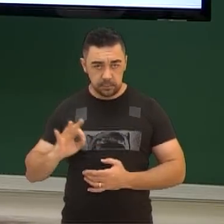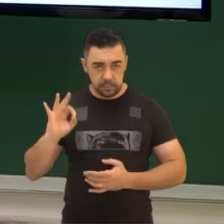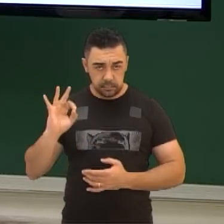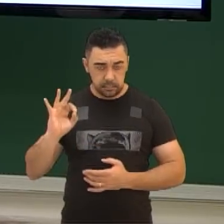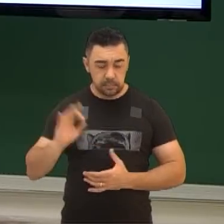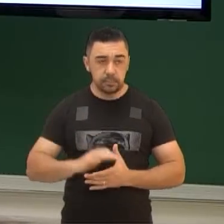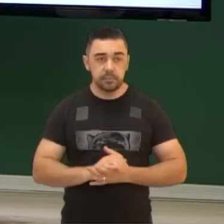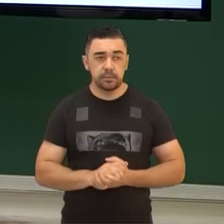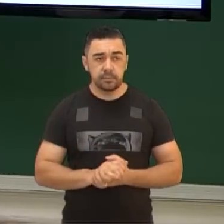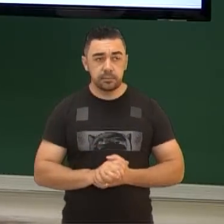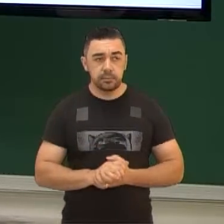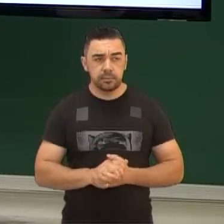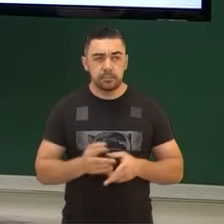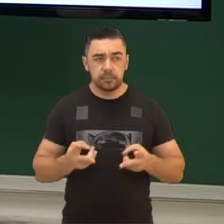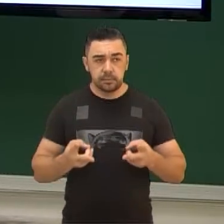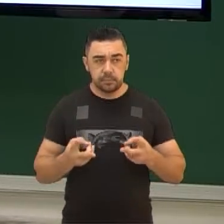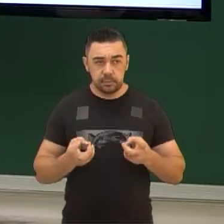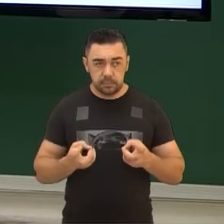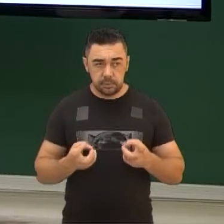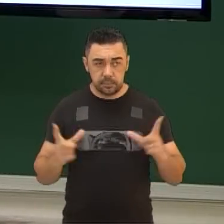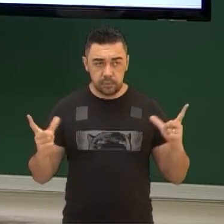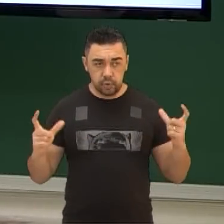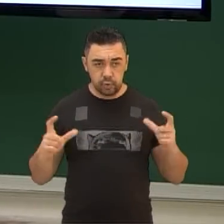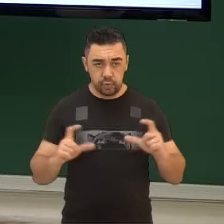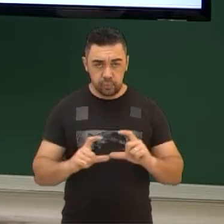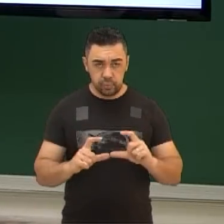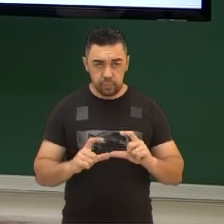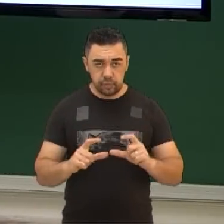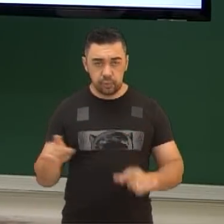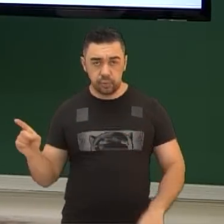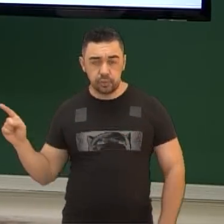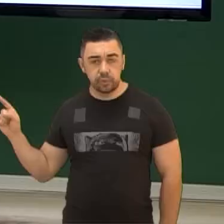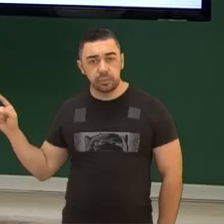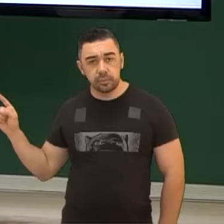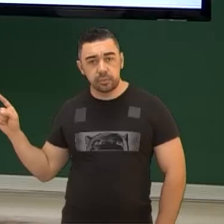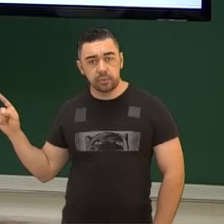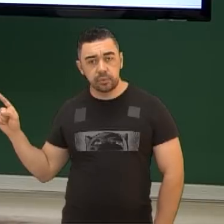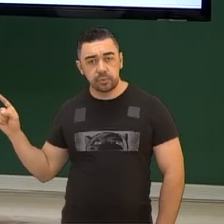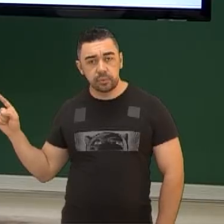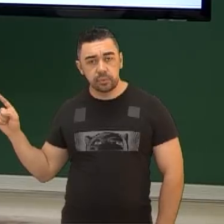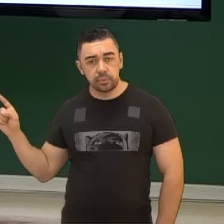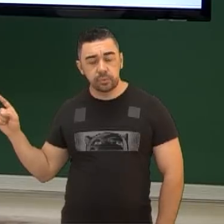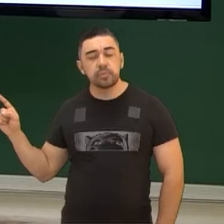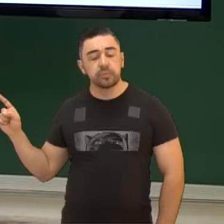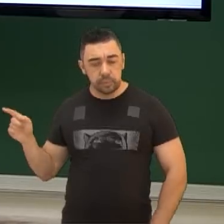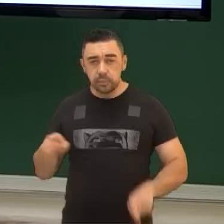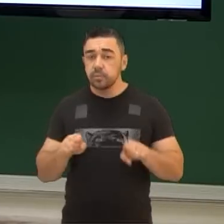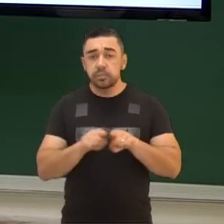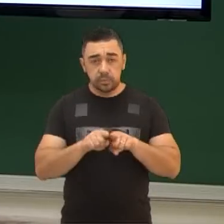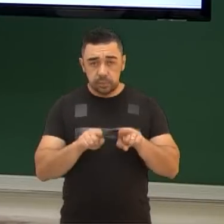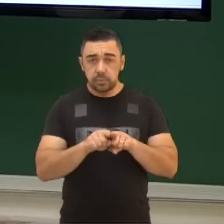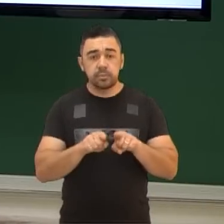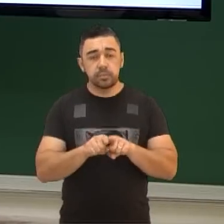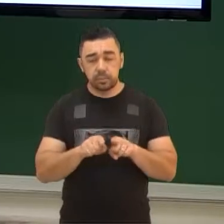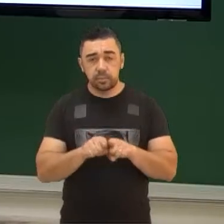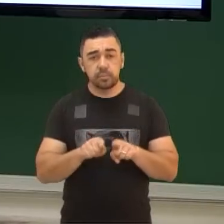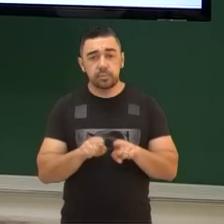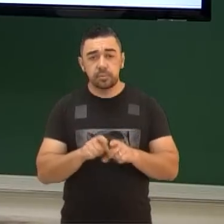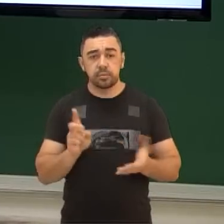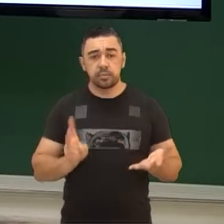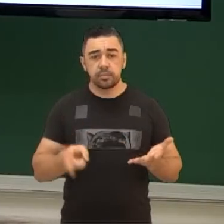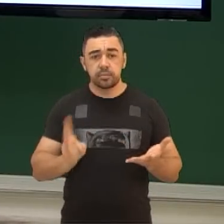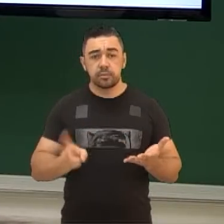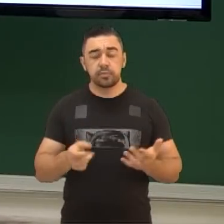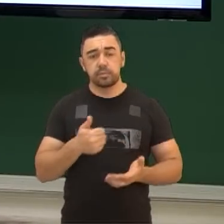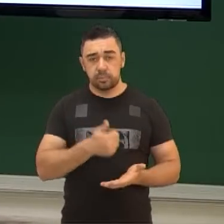mede 144. Perceba que eu diminuí, quando a gente diminui esse decágono, olha só, a angulação ela